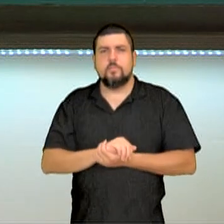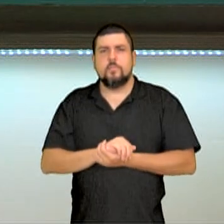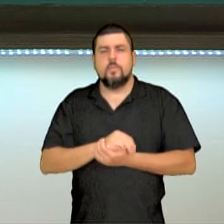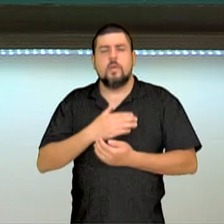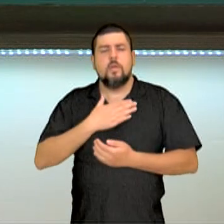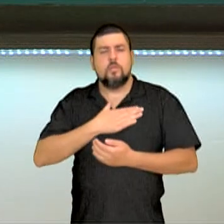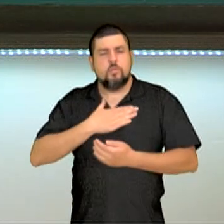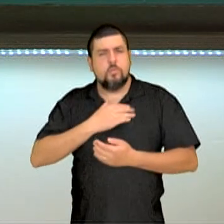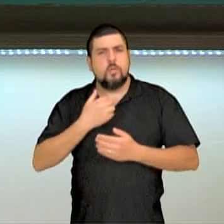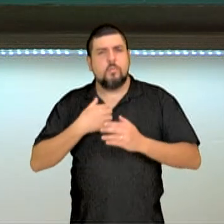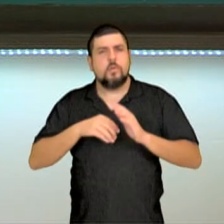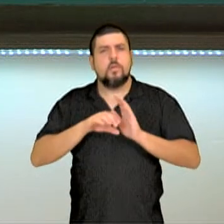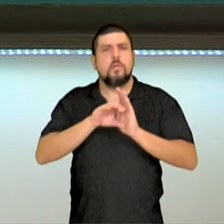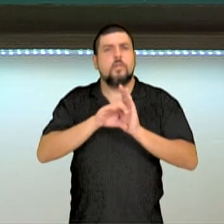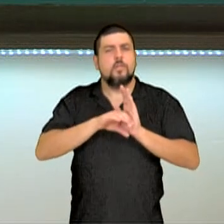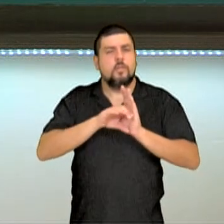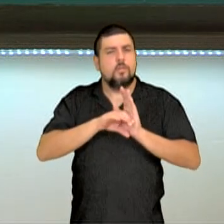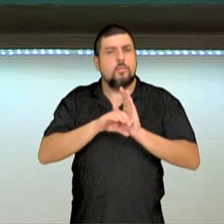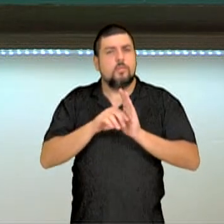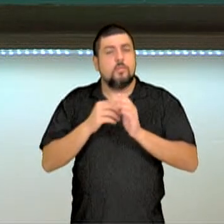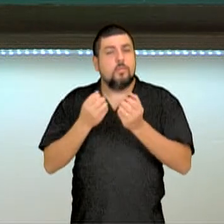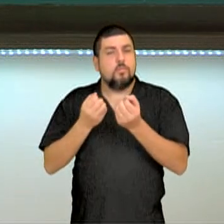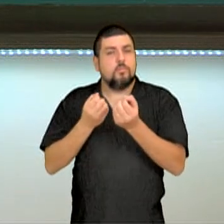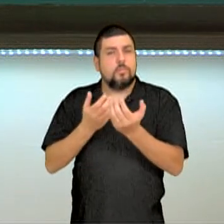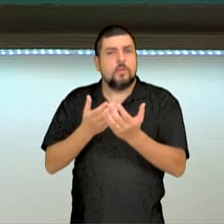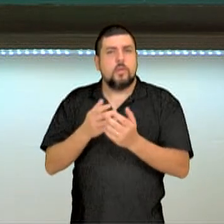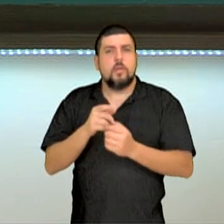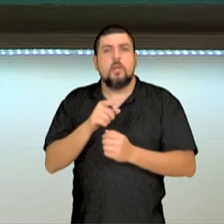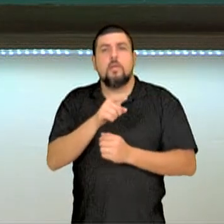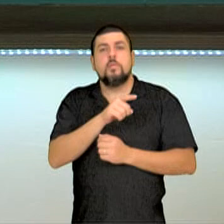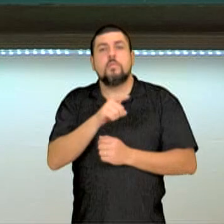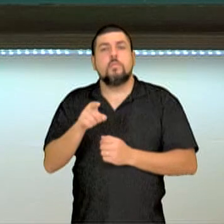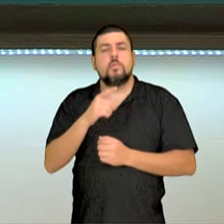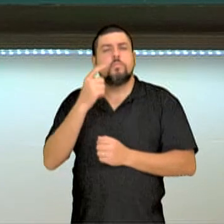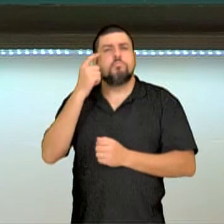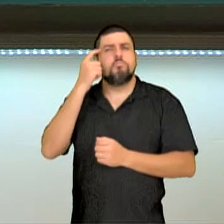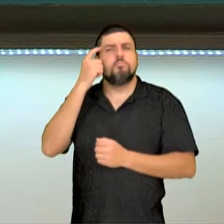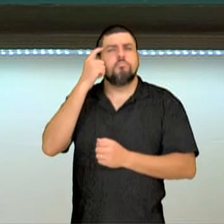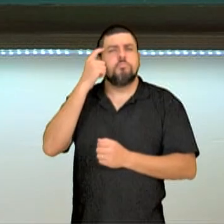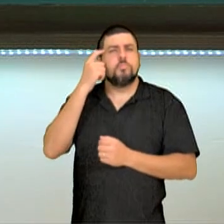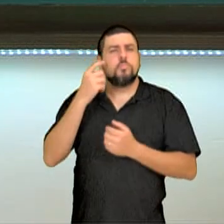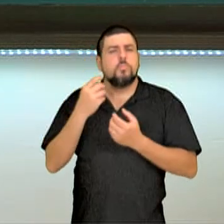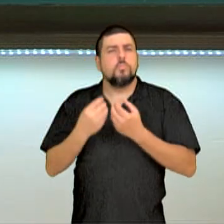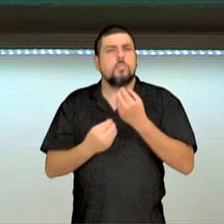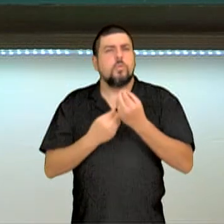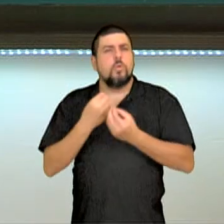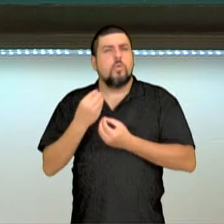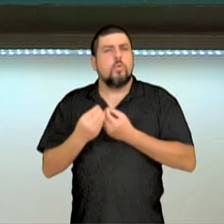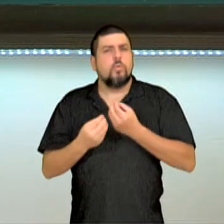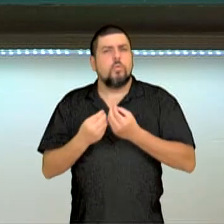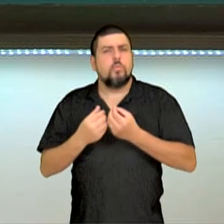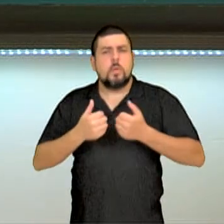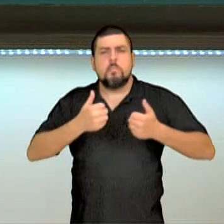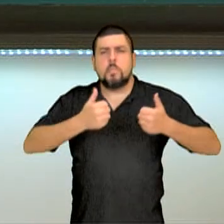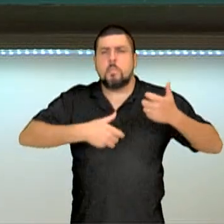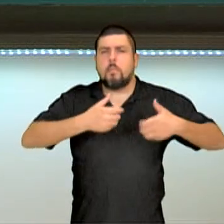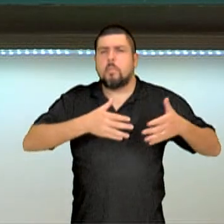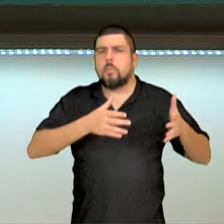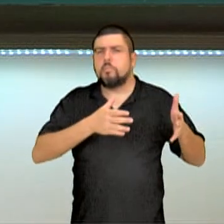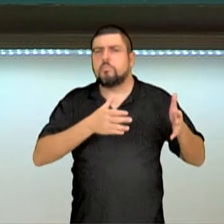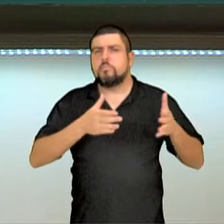na aula para que vocês consigam fazer uma ligação, né, um link, uma ponte entre o que eu estou dizendo e o que a gente está